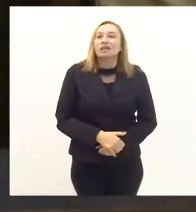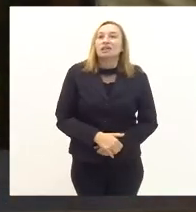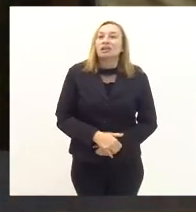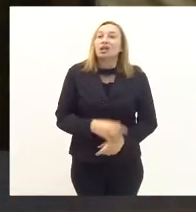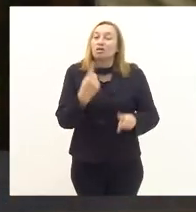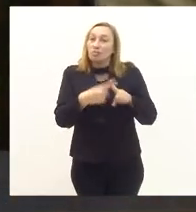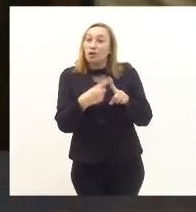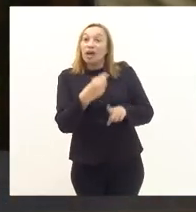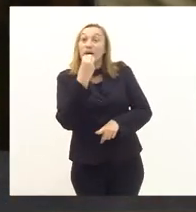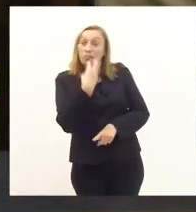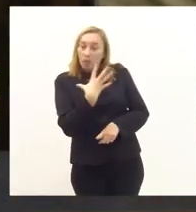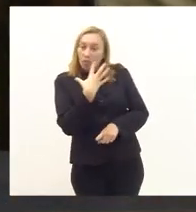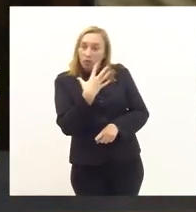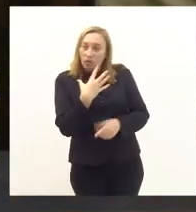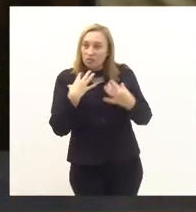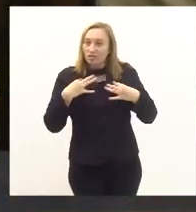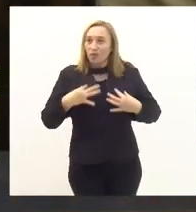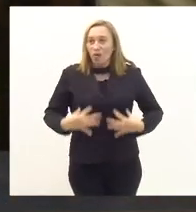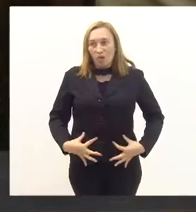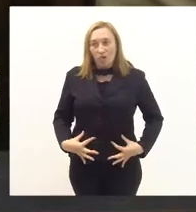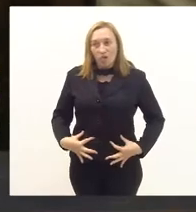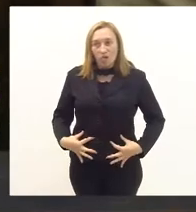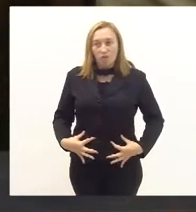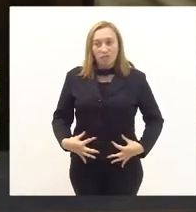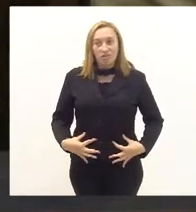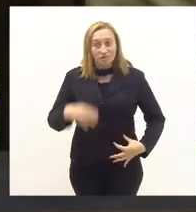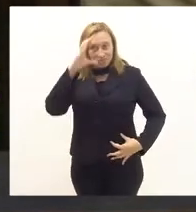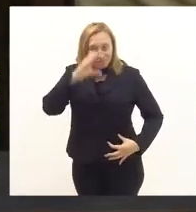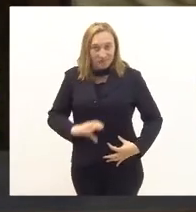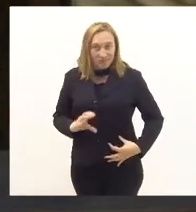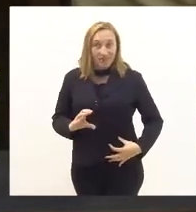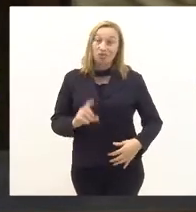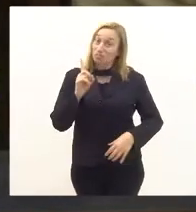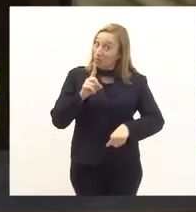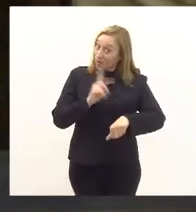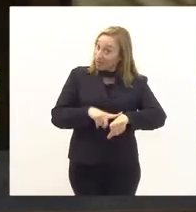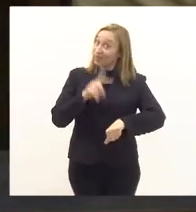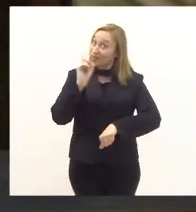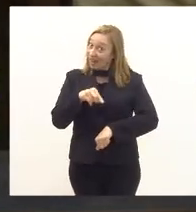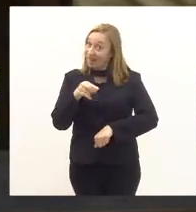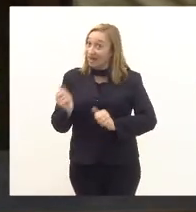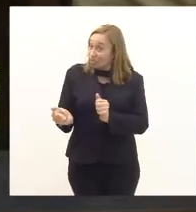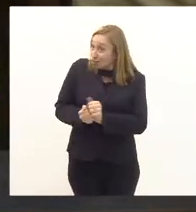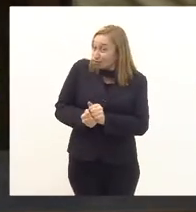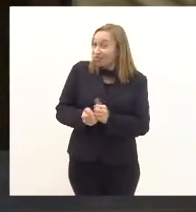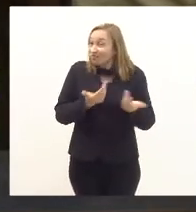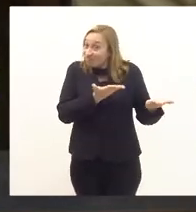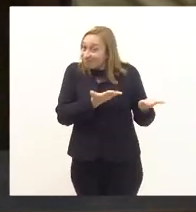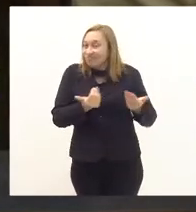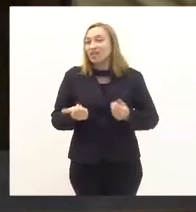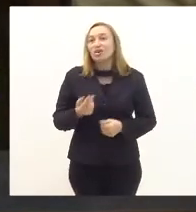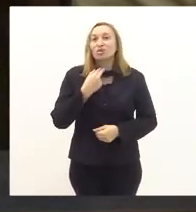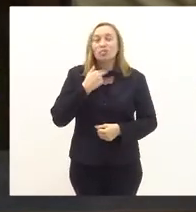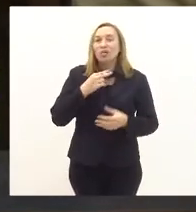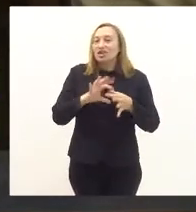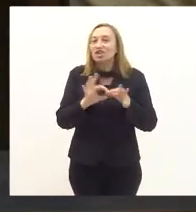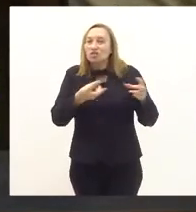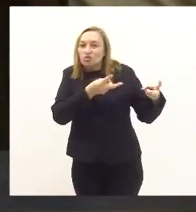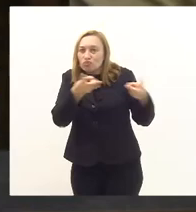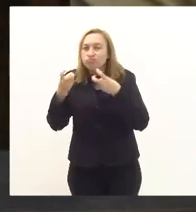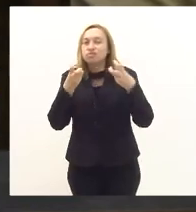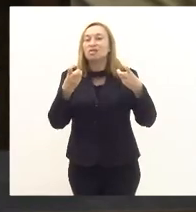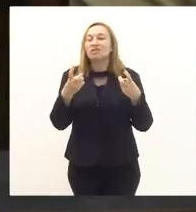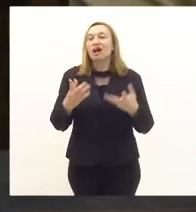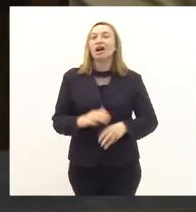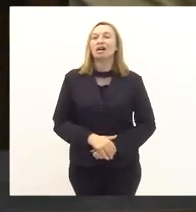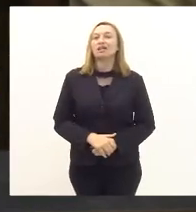até porque é bom estar vestida da roupa da sociedade civil, né? O momento é esse. A gente não pode deixar de observar